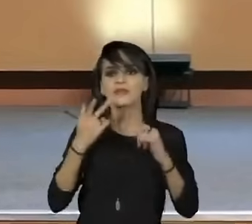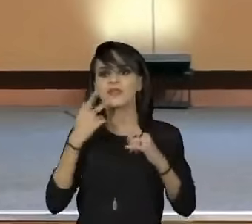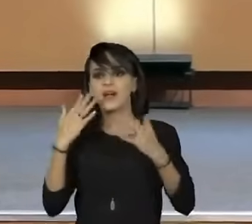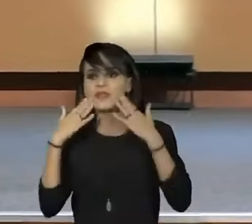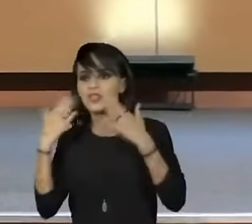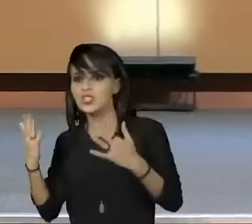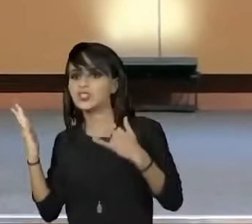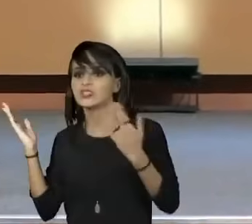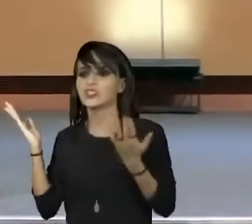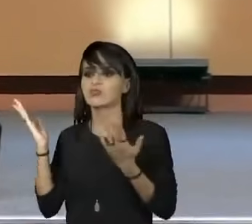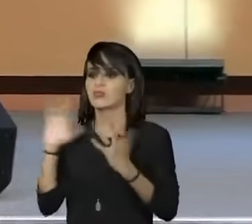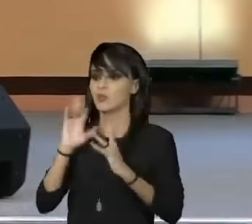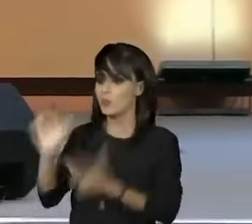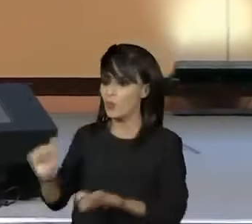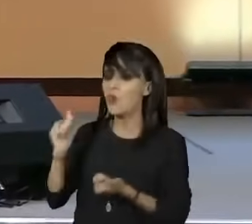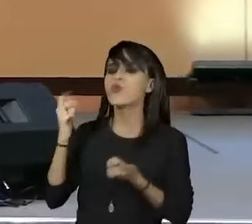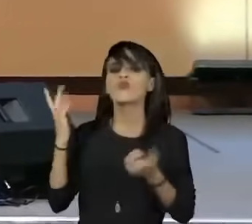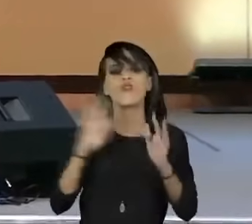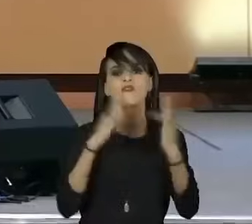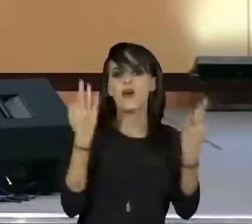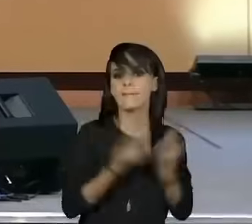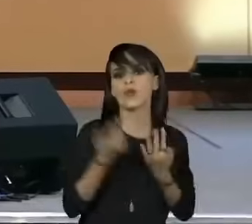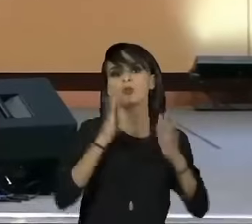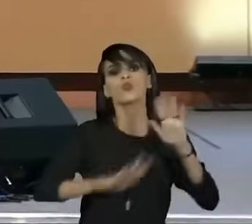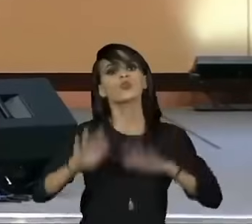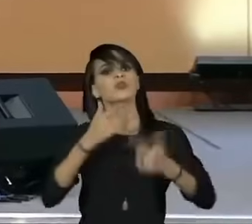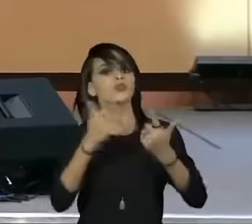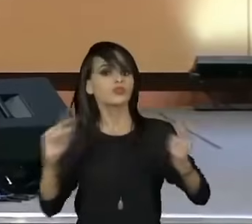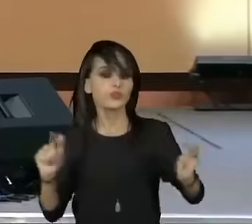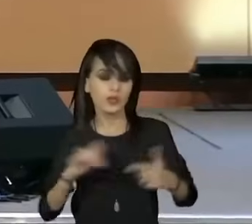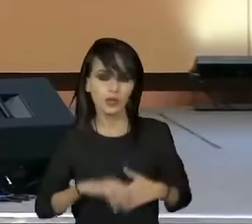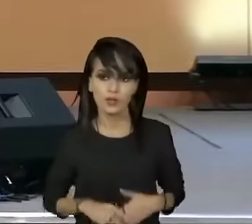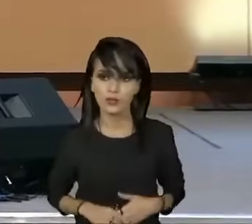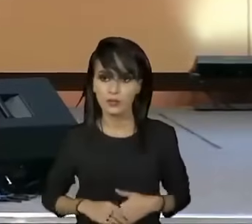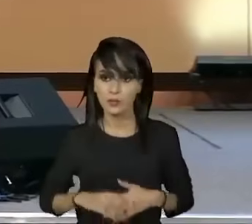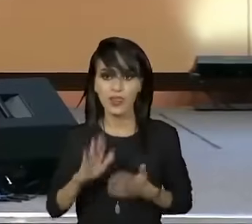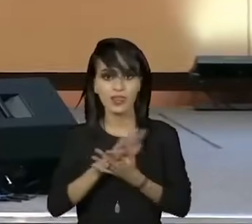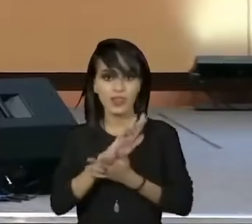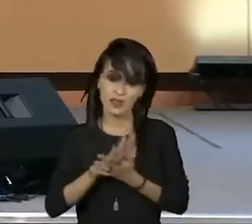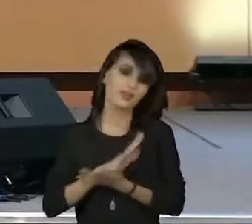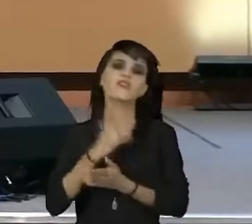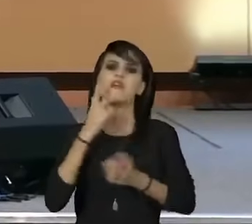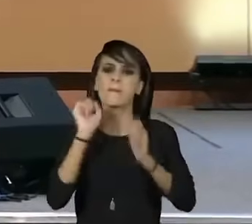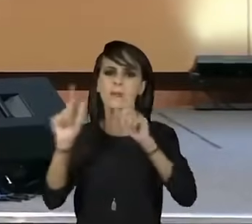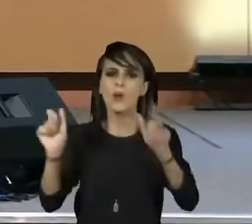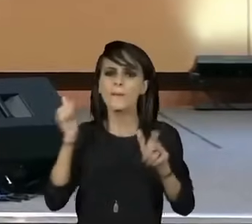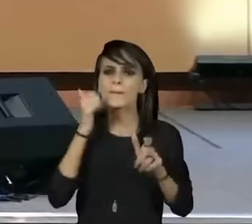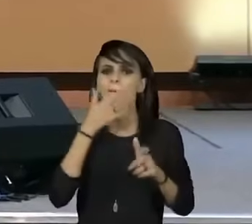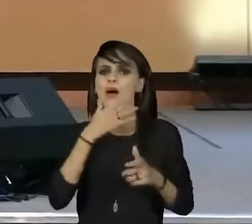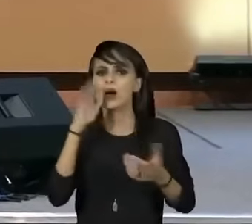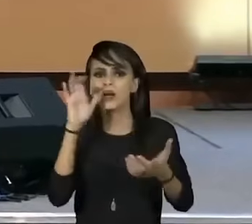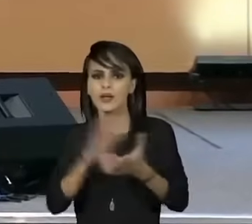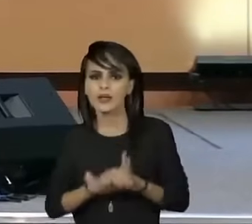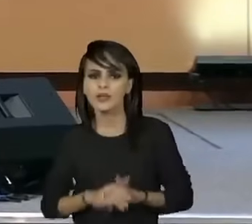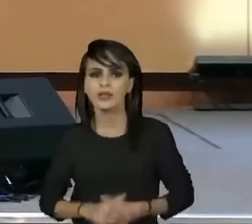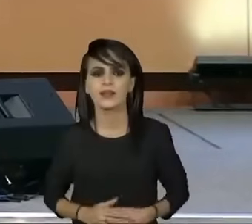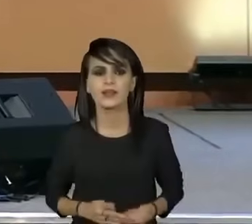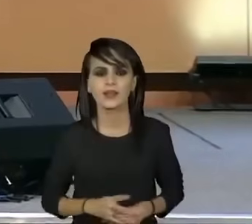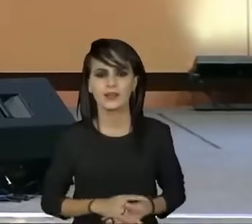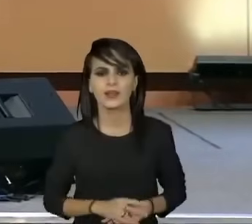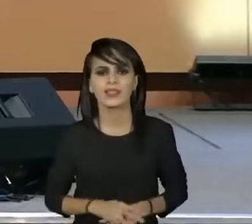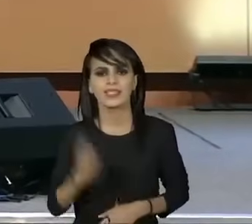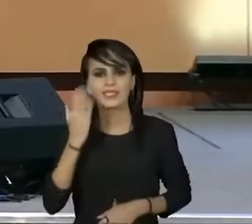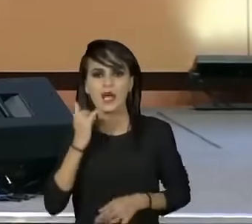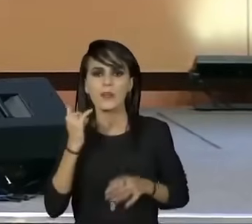ímpio fala na frente de família não tem prudência nenhuma para nada fala mal do marido todo mundo sabe da vida